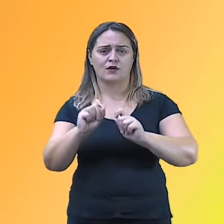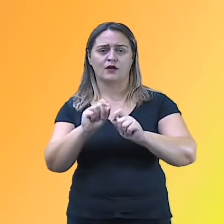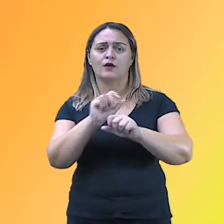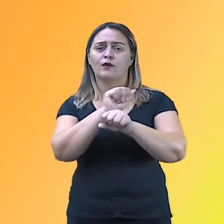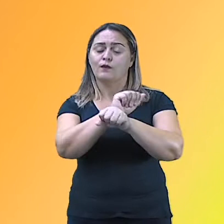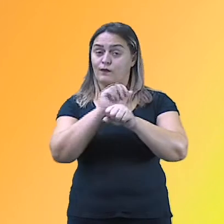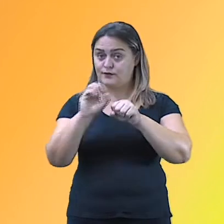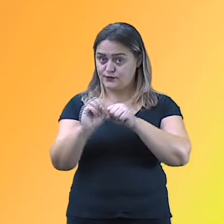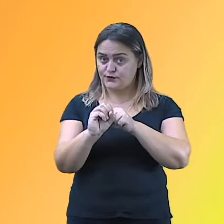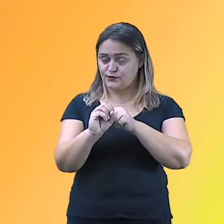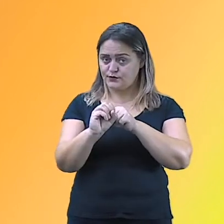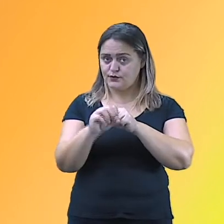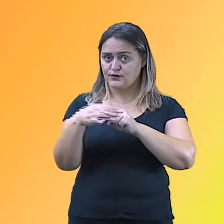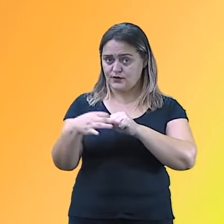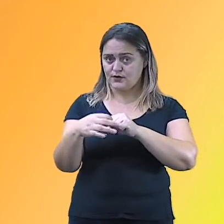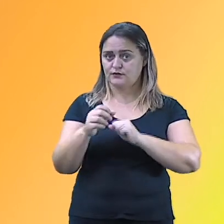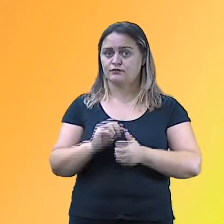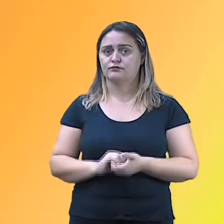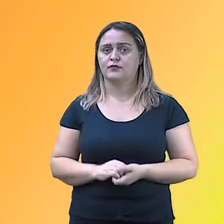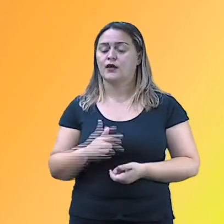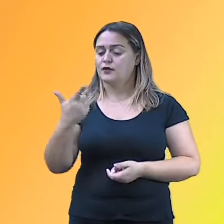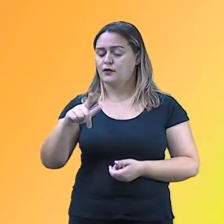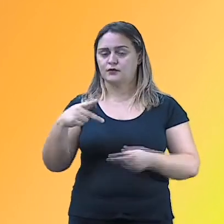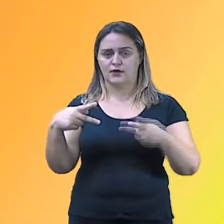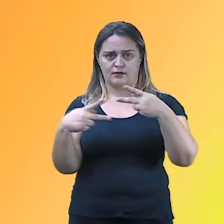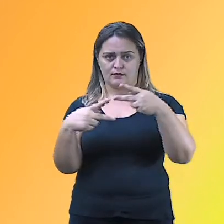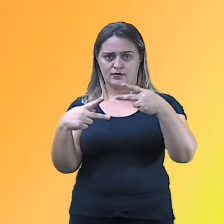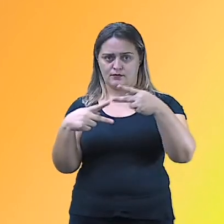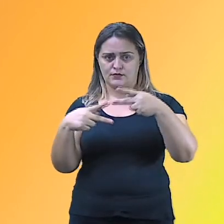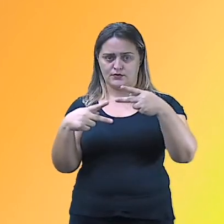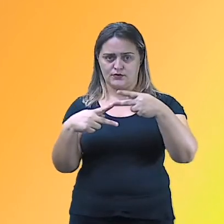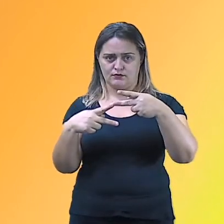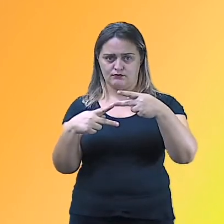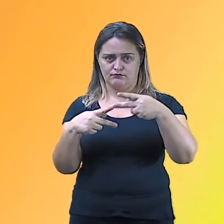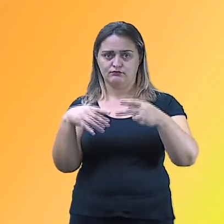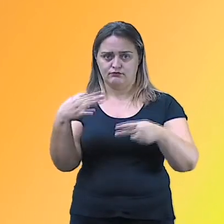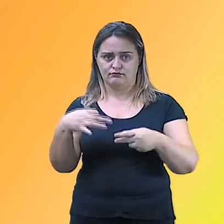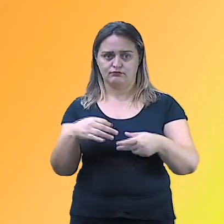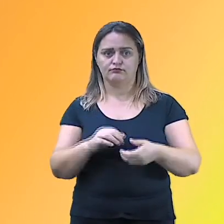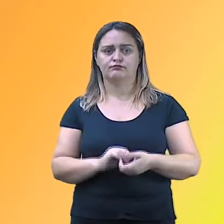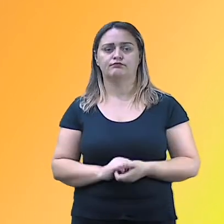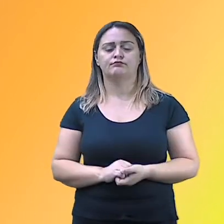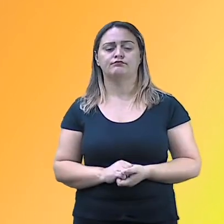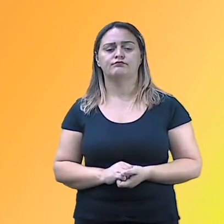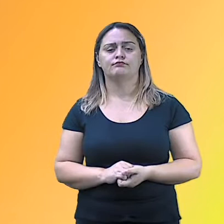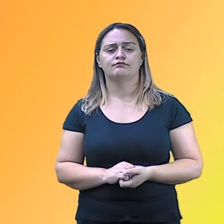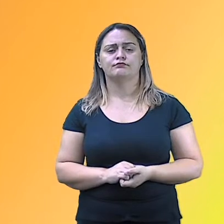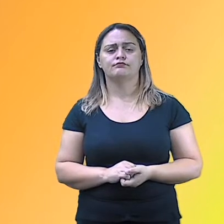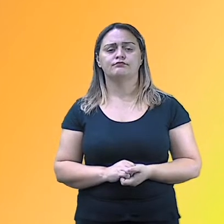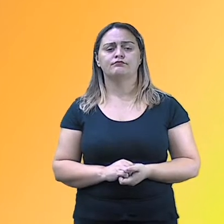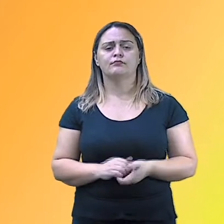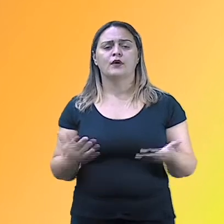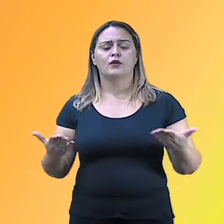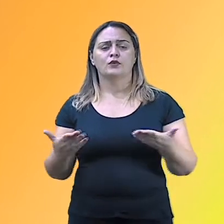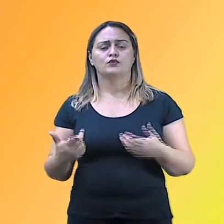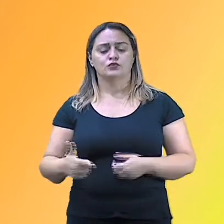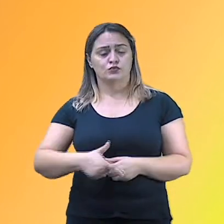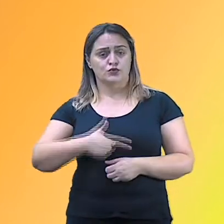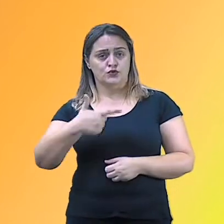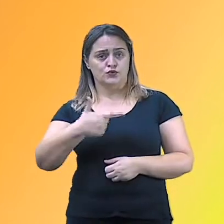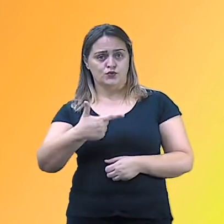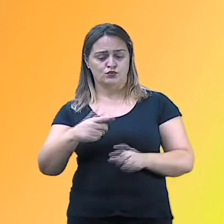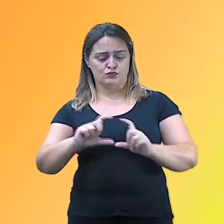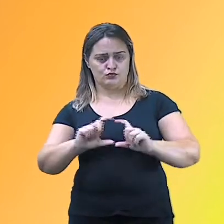as. As janelas. As é artigo, não é preposição. Agora vamos para o segundo